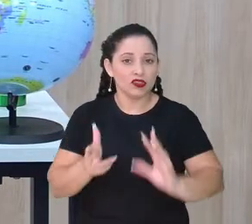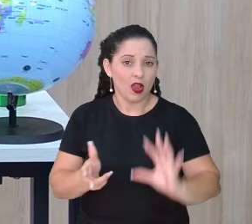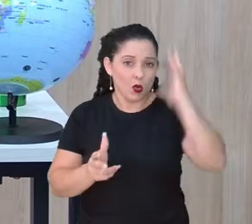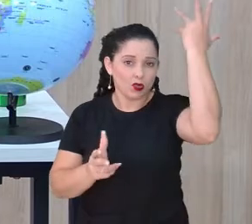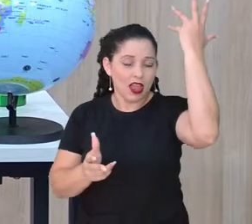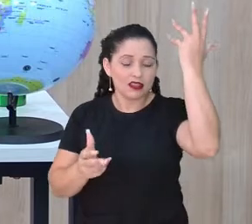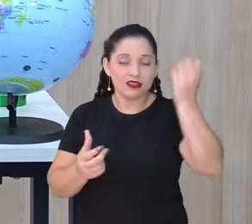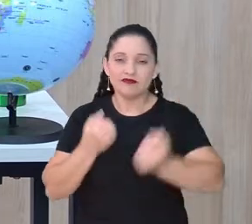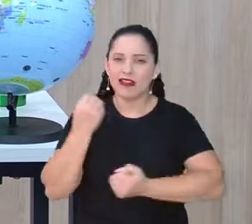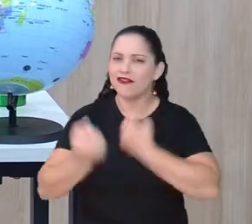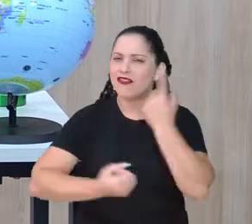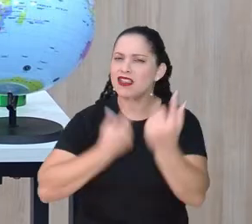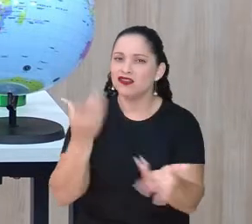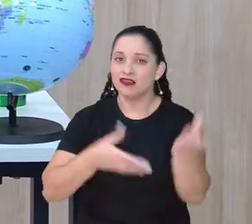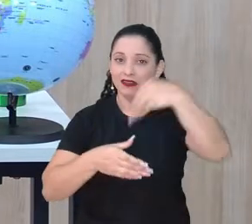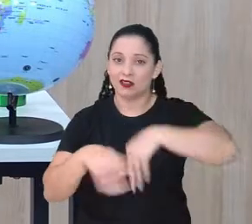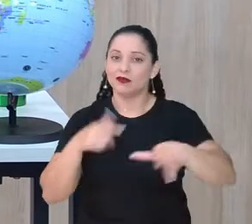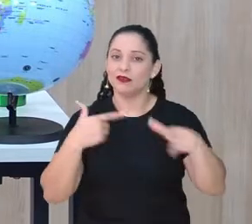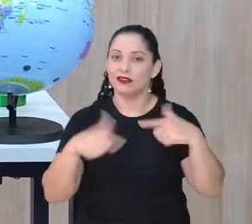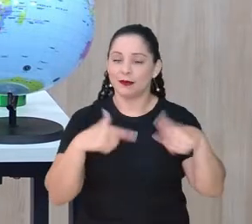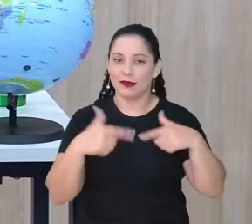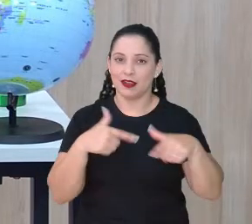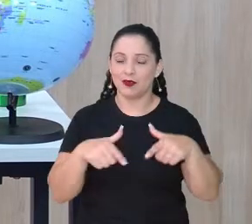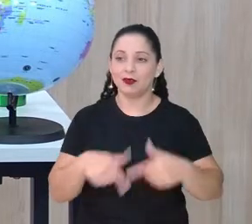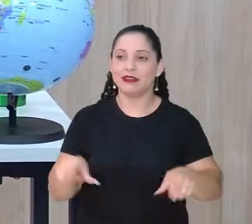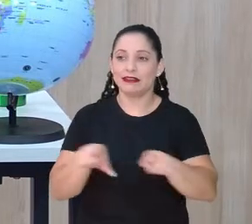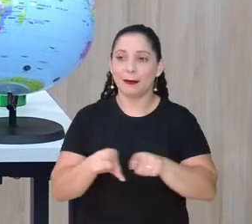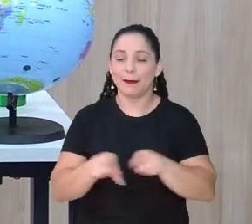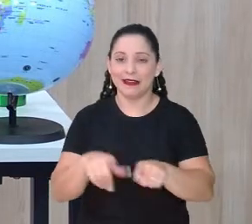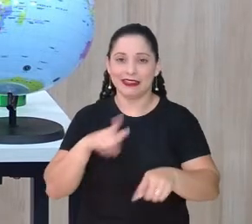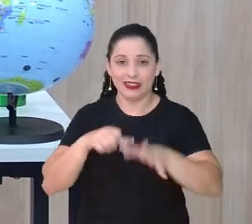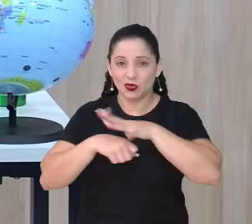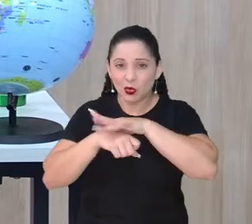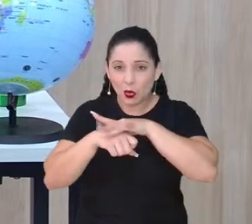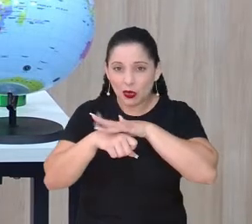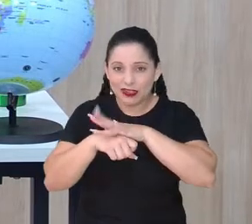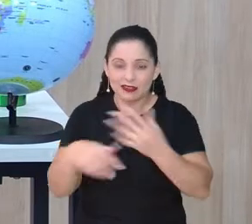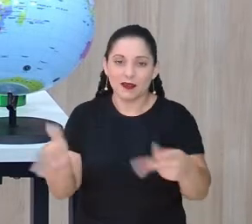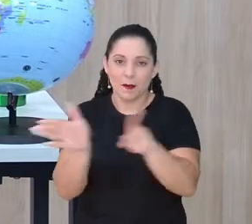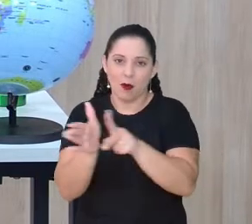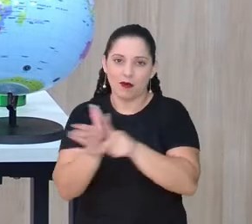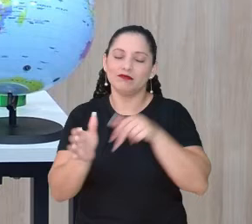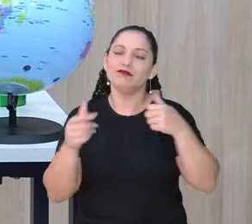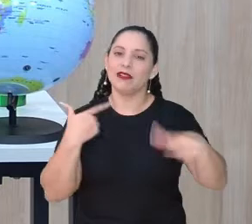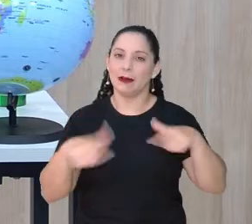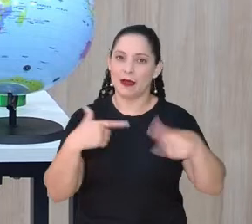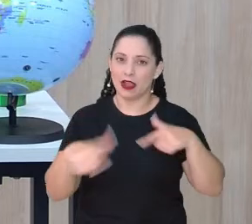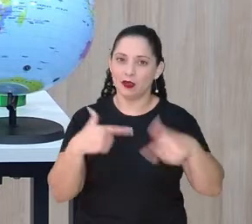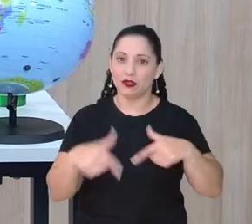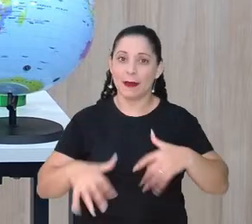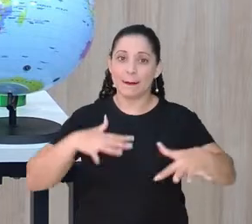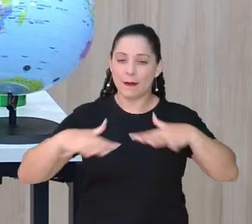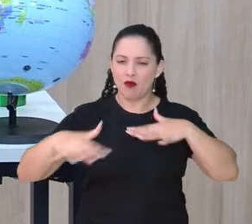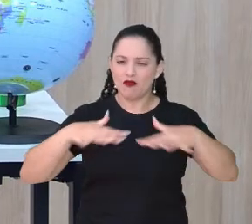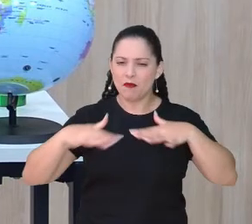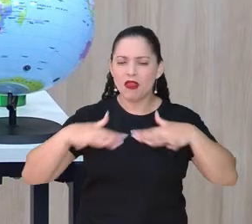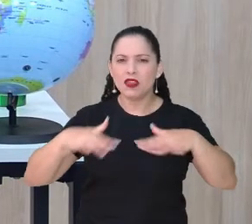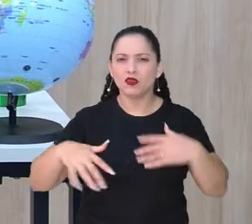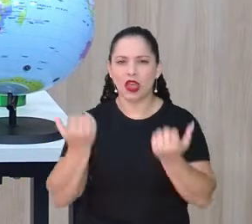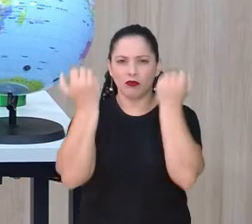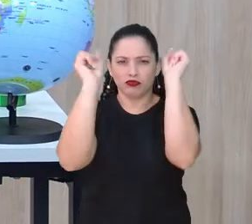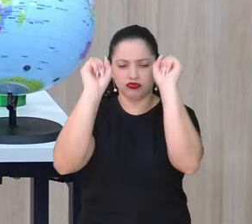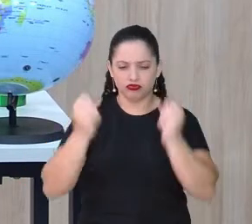acontecem aí no trabalho, mas também as doenças, né? A questão aí principalmente de movimentos